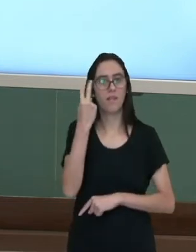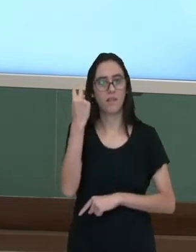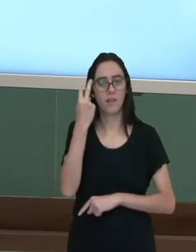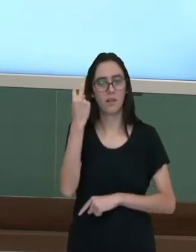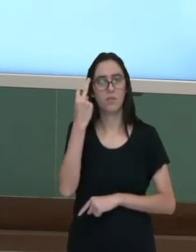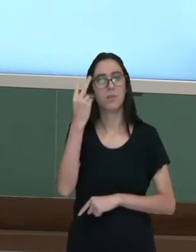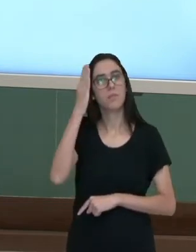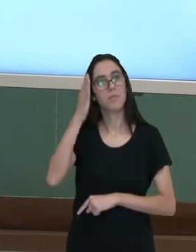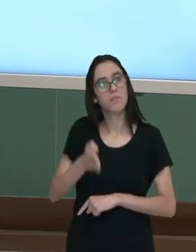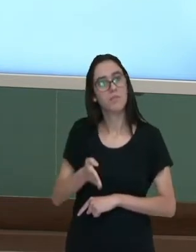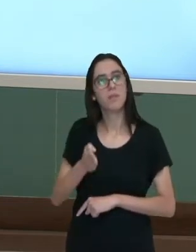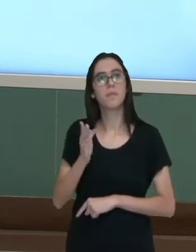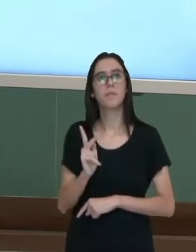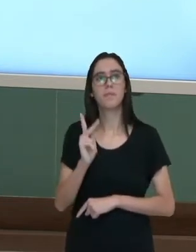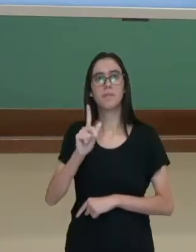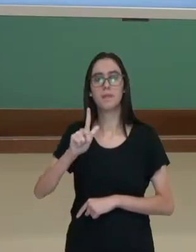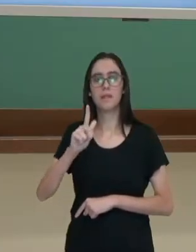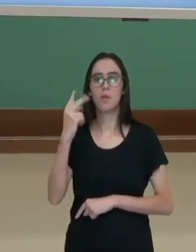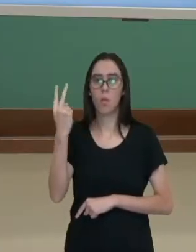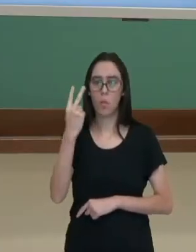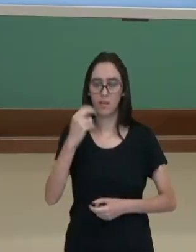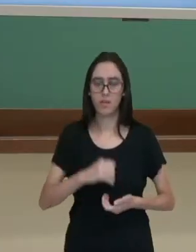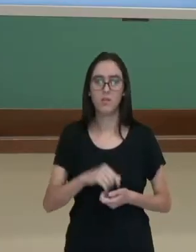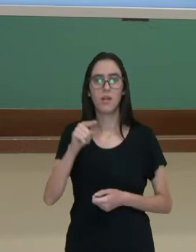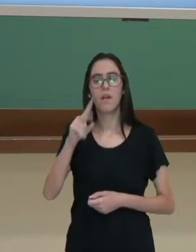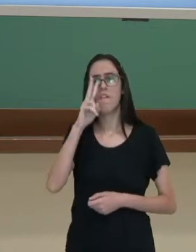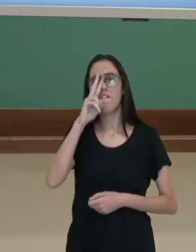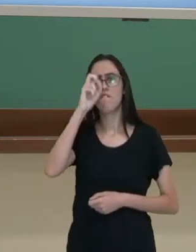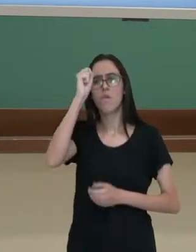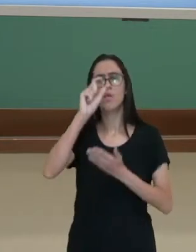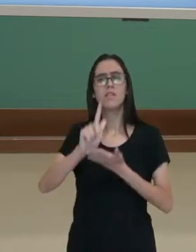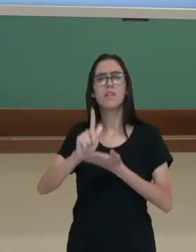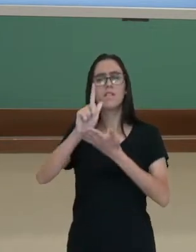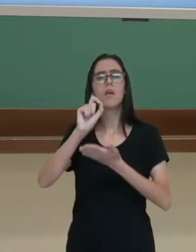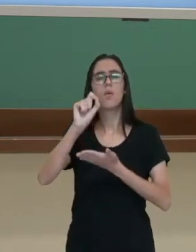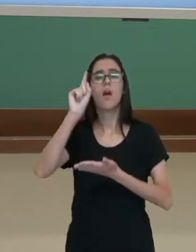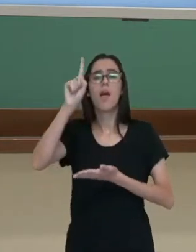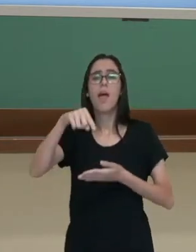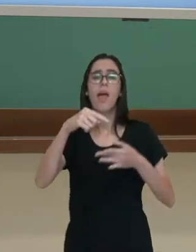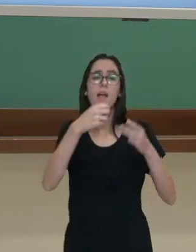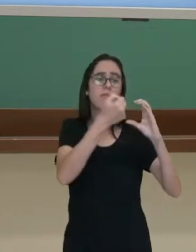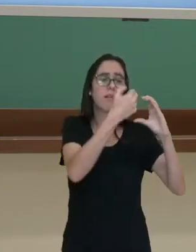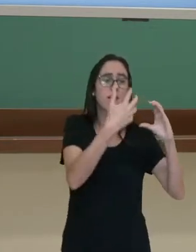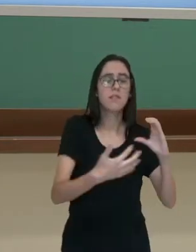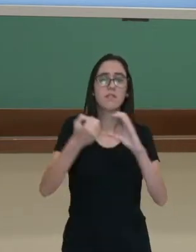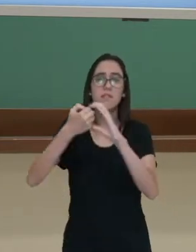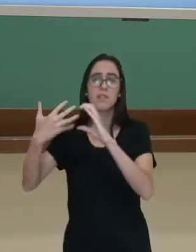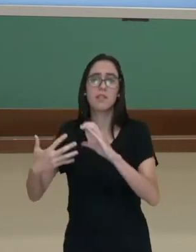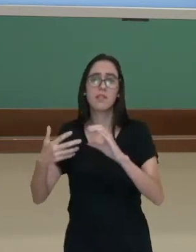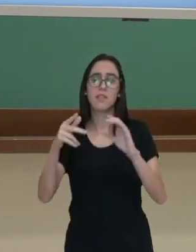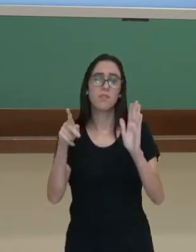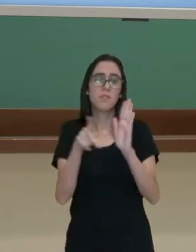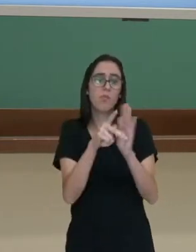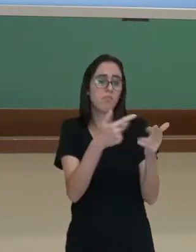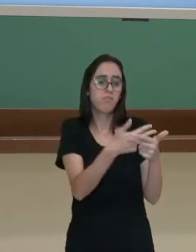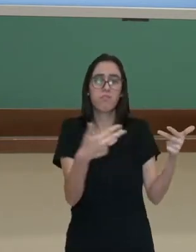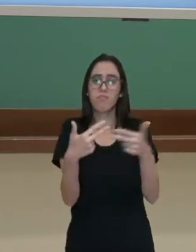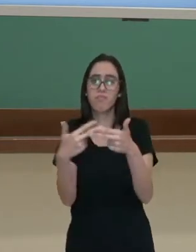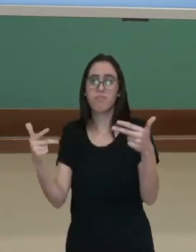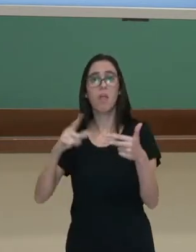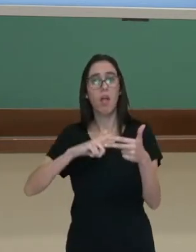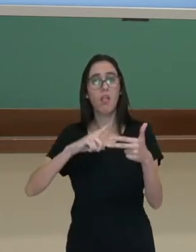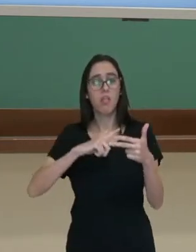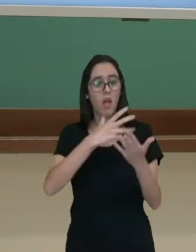força gravitacional, na realidade, ela é uma propriedade das massas. Os corpos se atraem, né? Então, eu